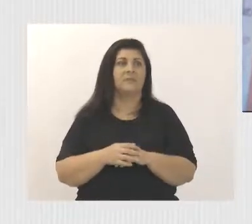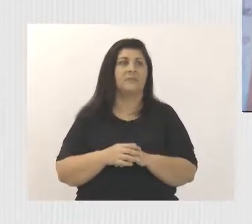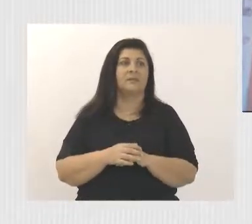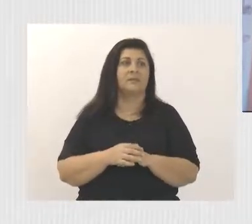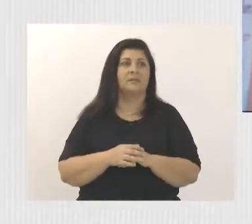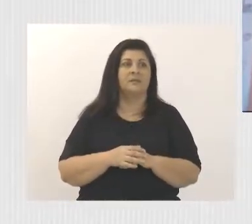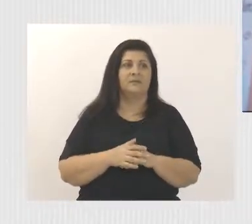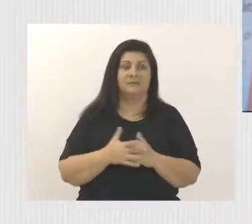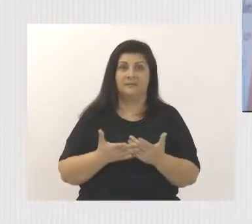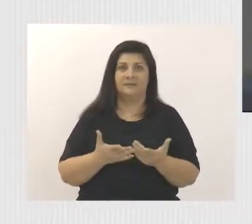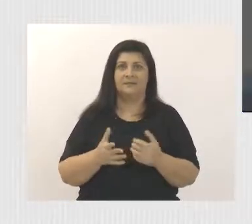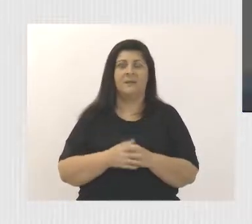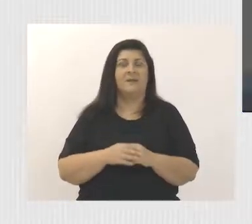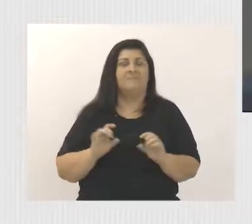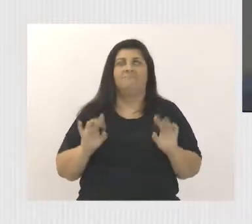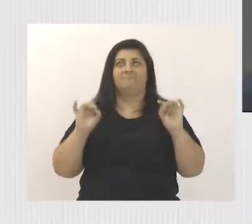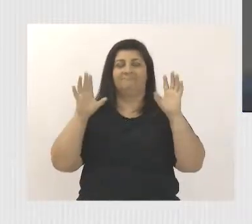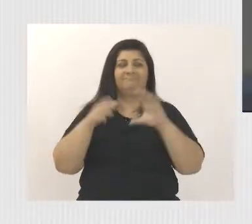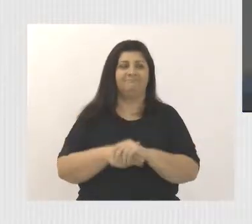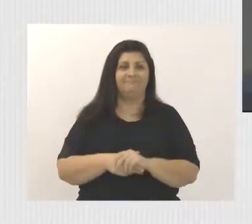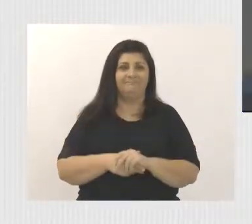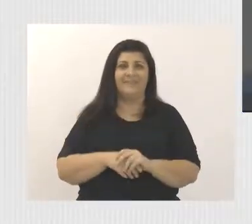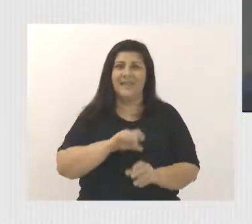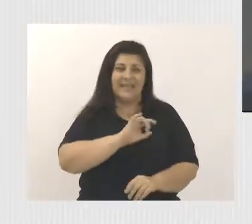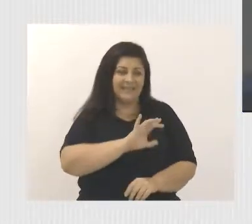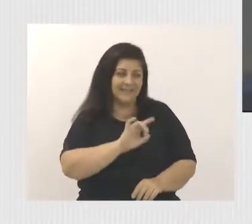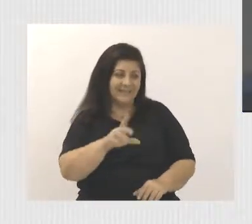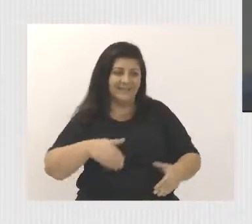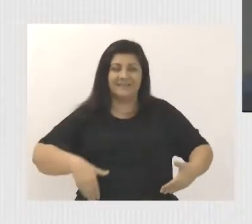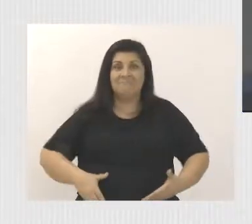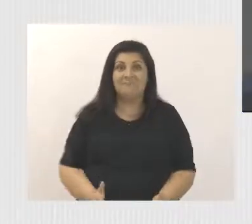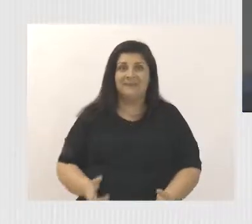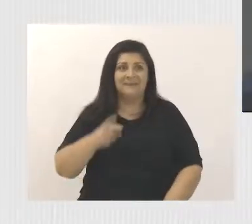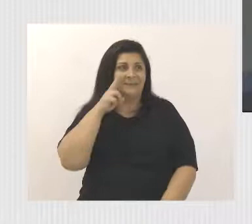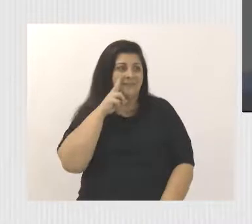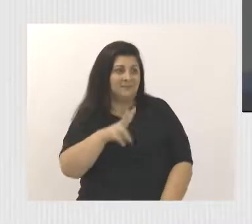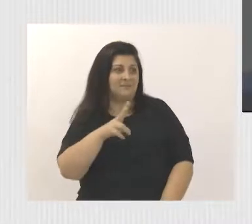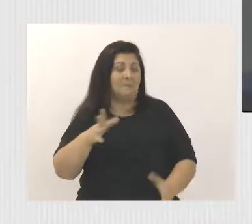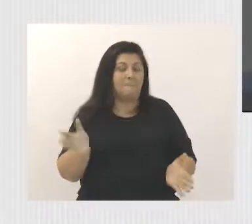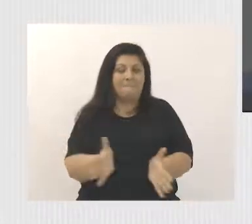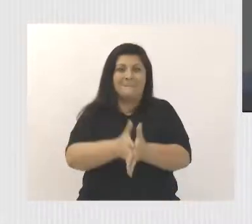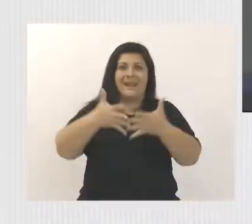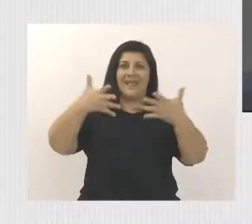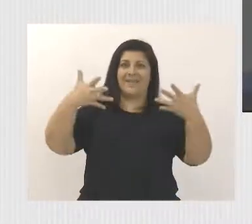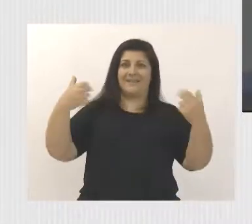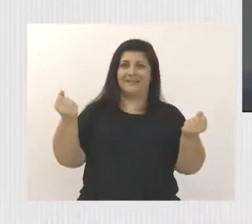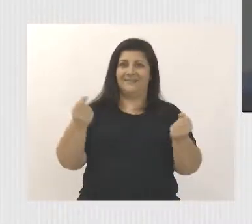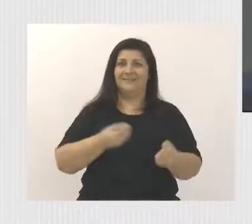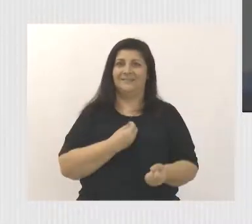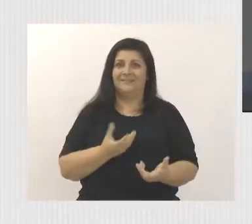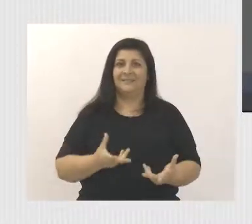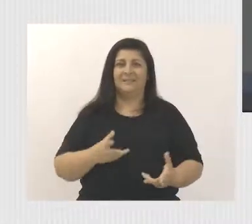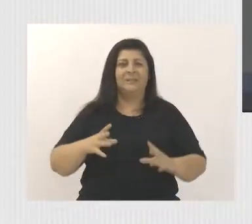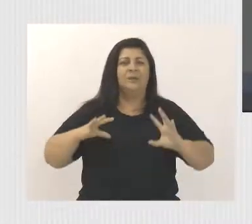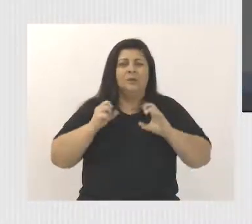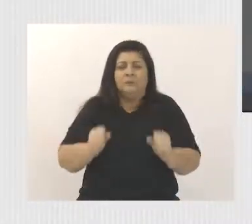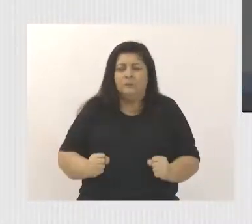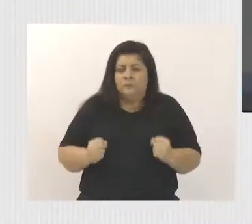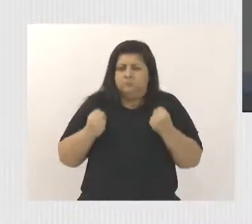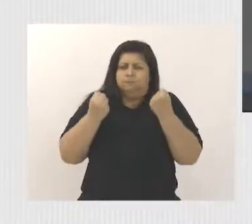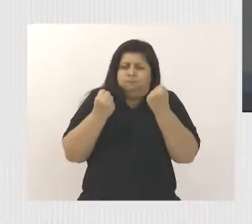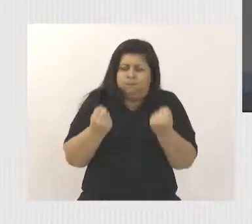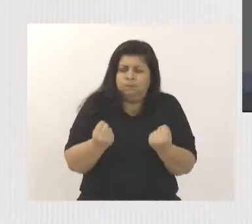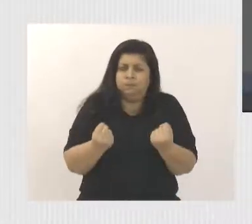Segundo ela, um privilégio. Cada parto você presencia um milagre da vida, né? Então você vê toda aquela força, toda aquela